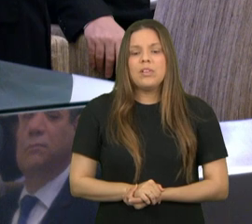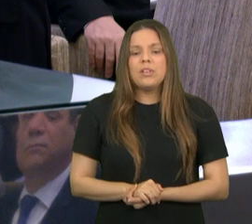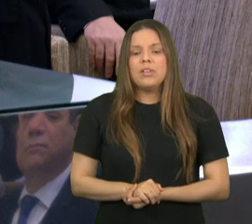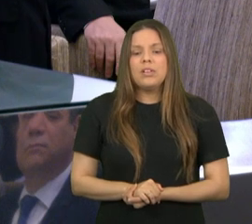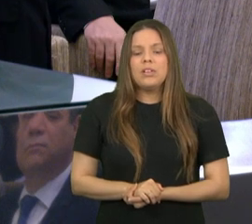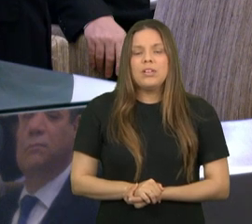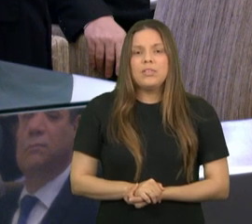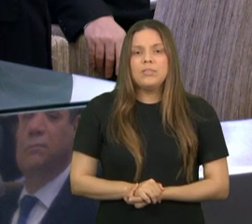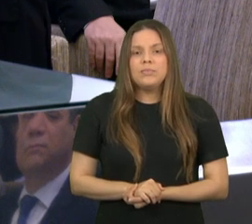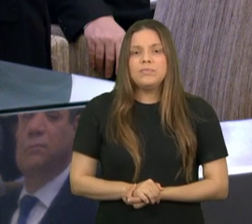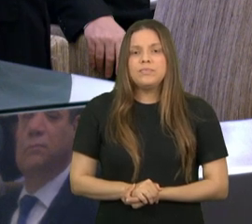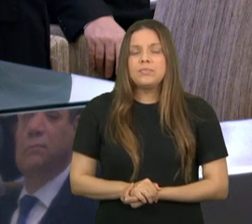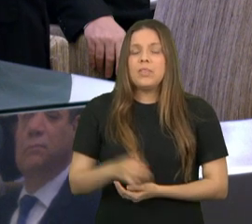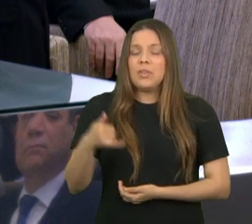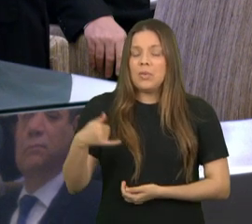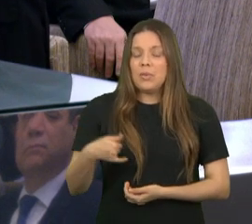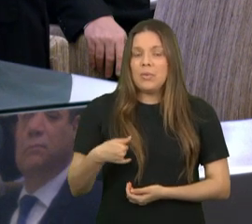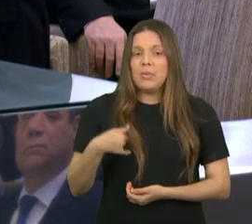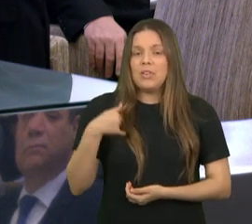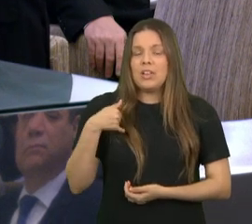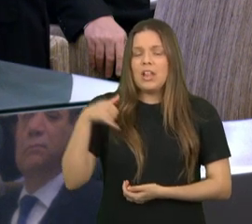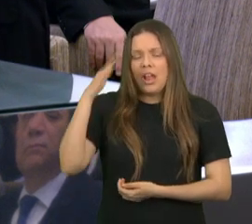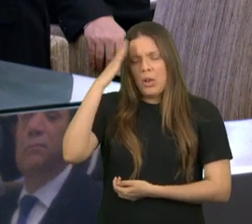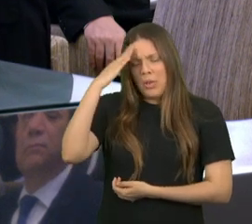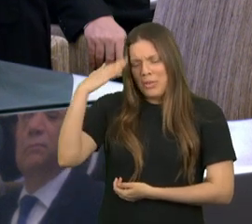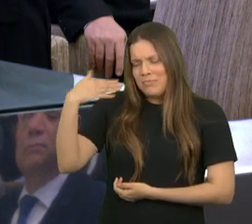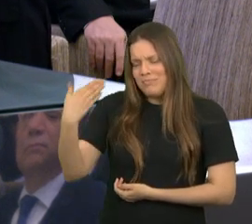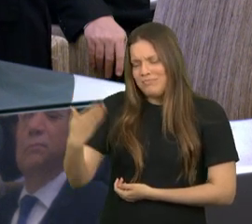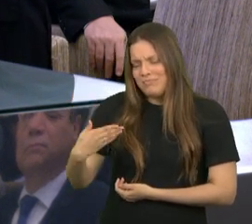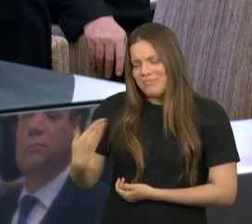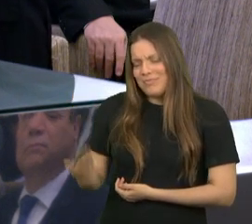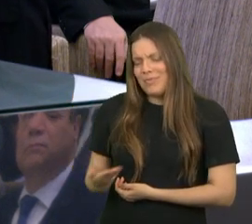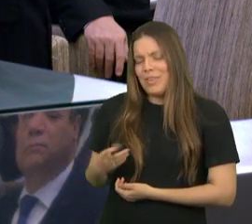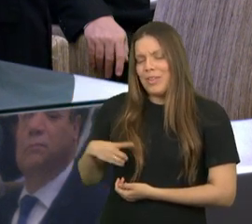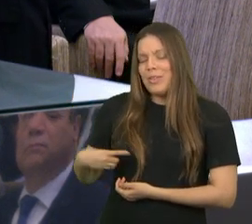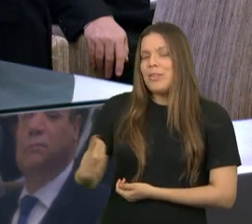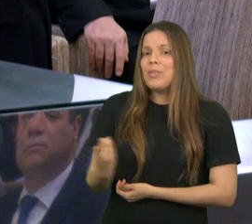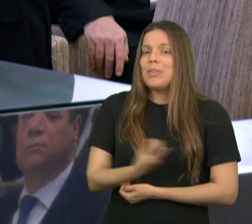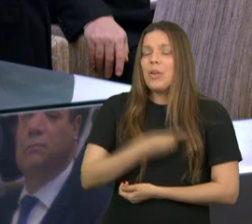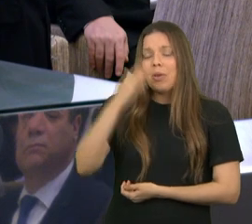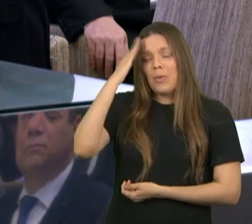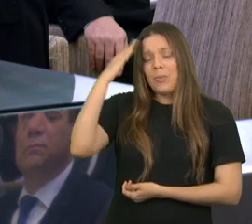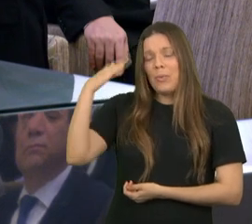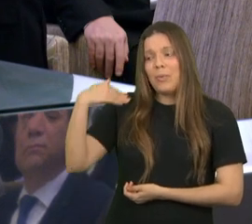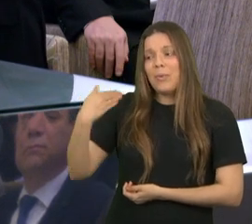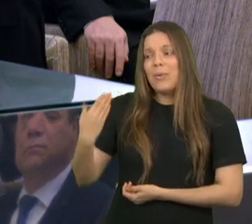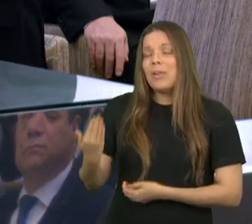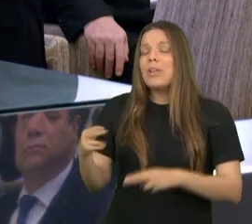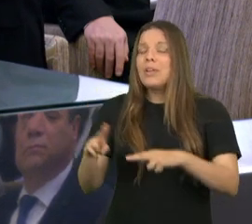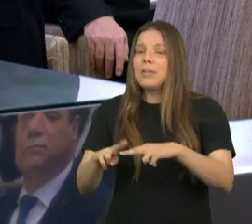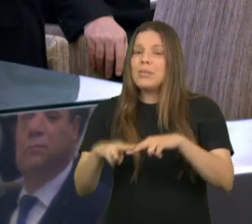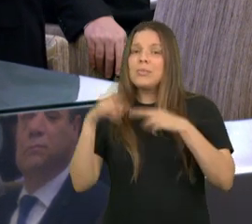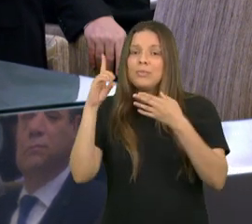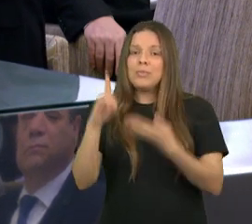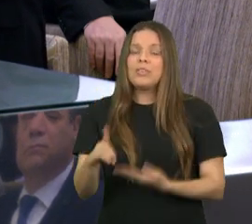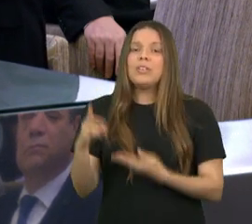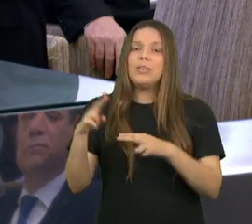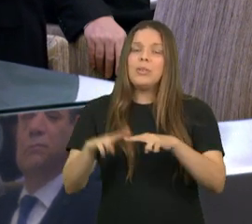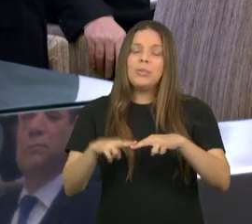honra. Nós somos honrados por Deus em ser seu filho, ser seus filhos. E